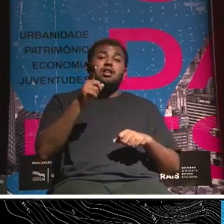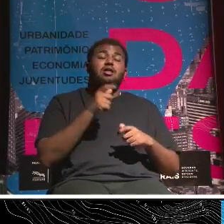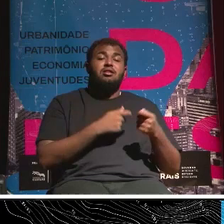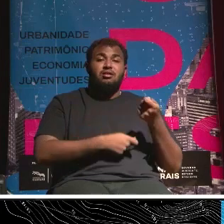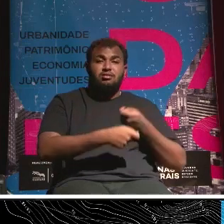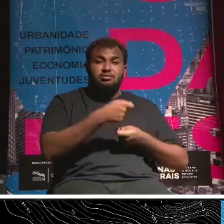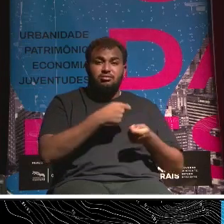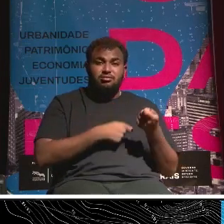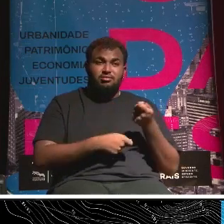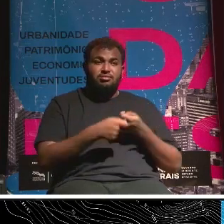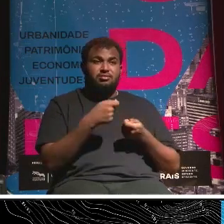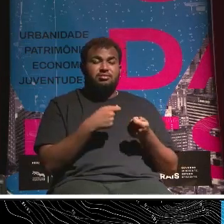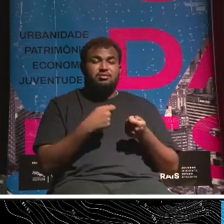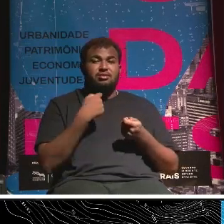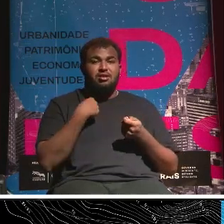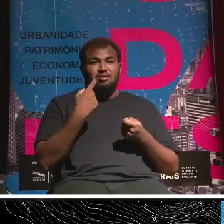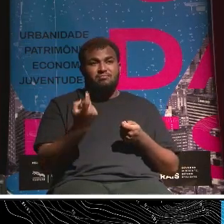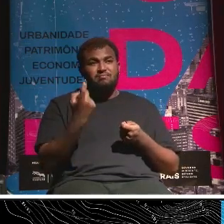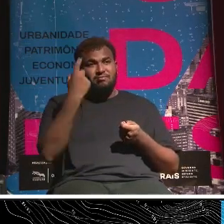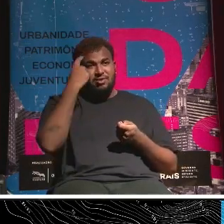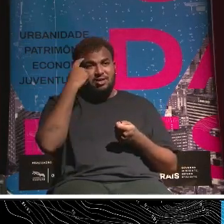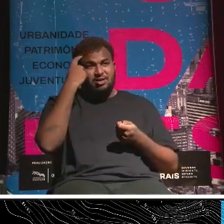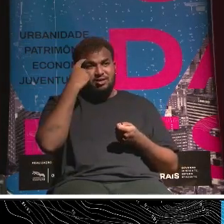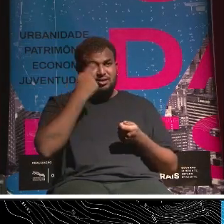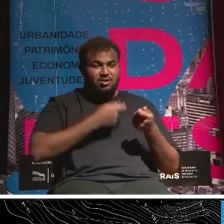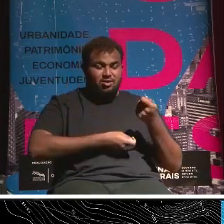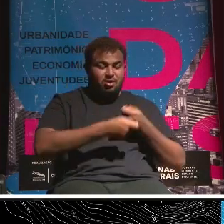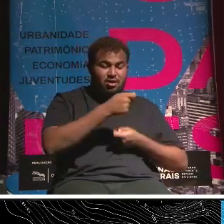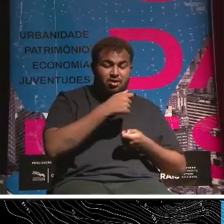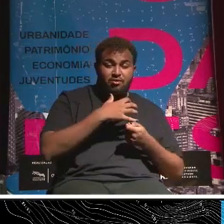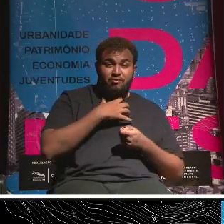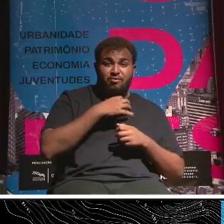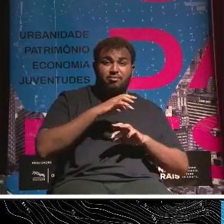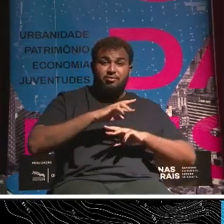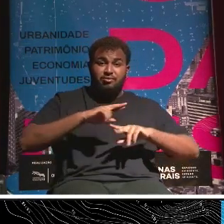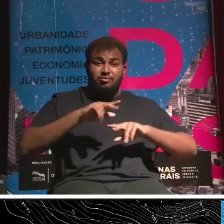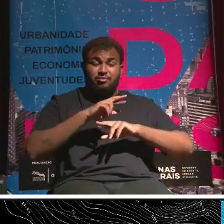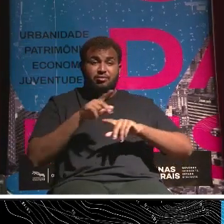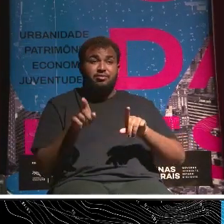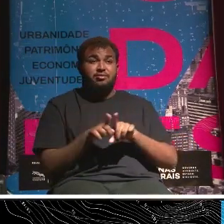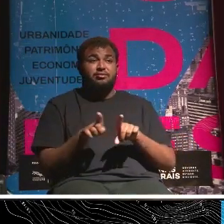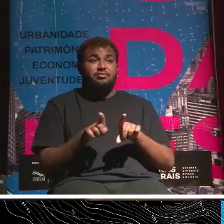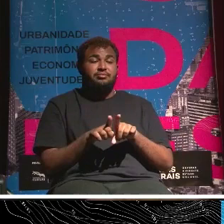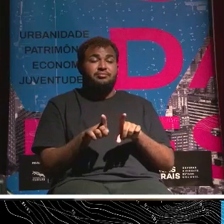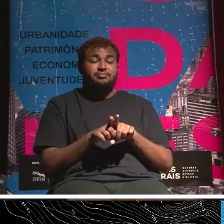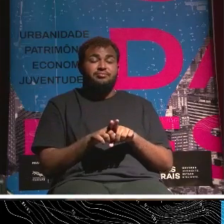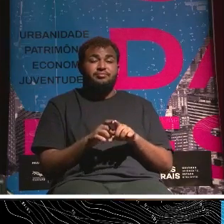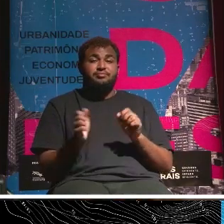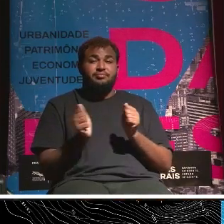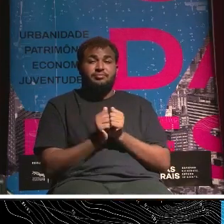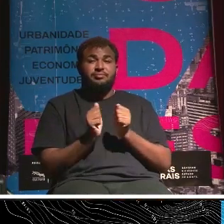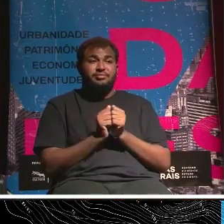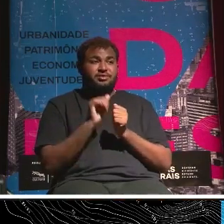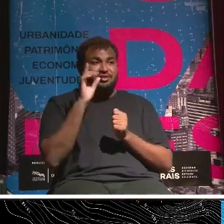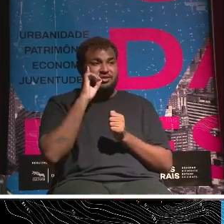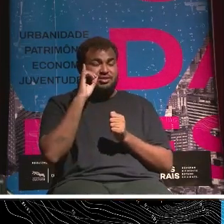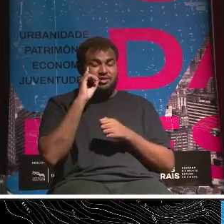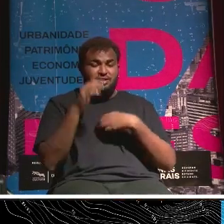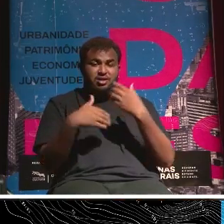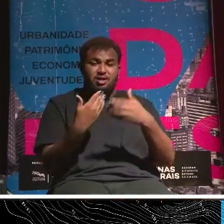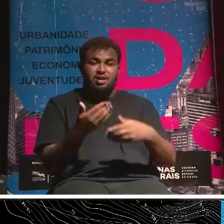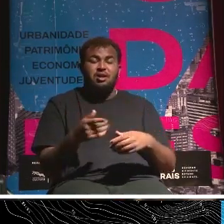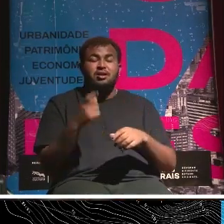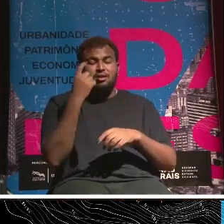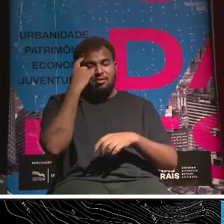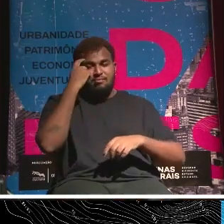administração, eu estou pensando essa economia de uma forma diferente, a partir da academia também, mas o dia a dia como gestora, pensando essa